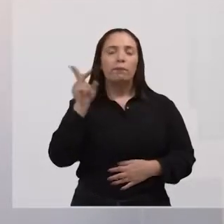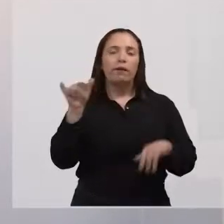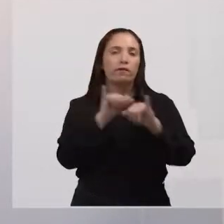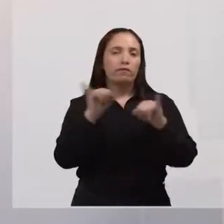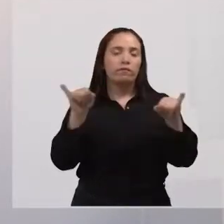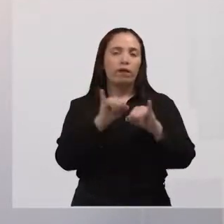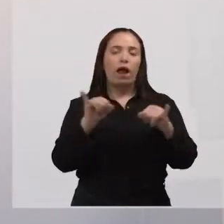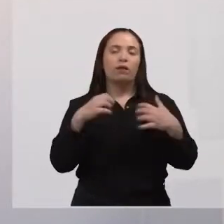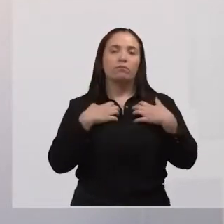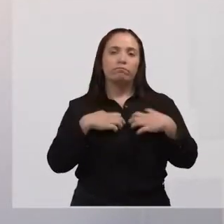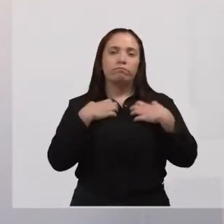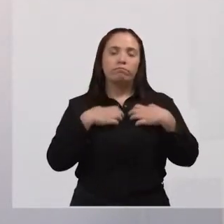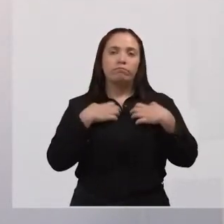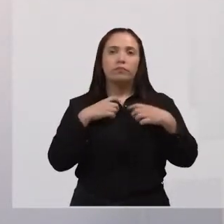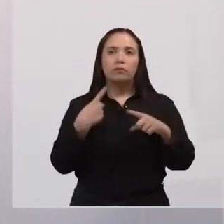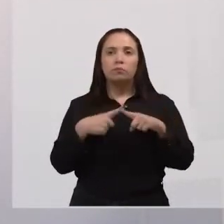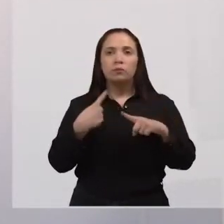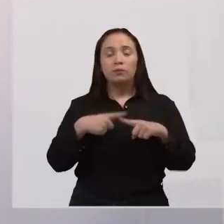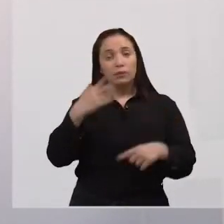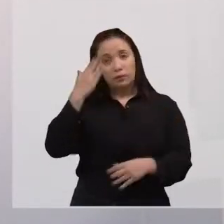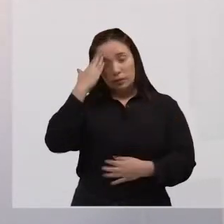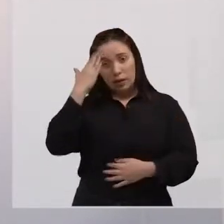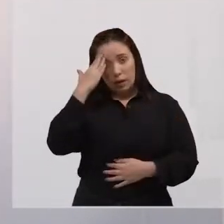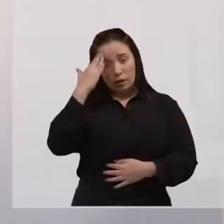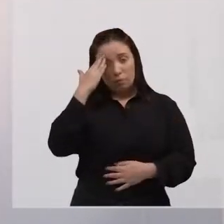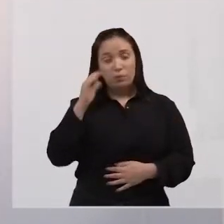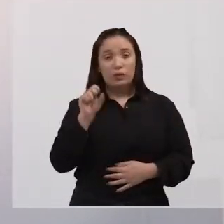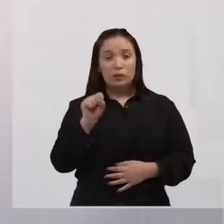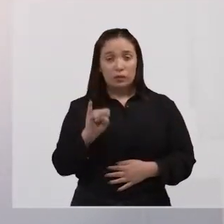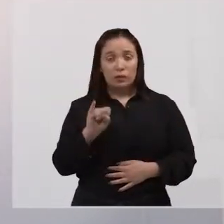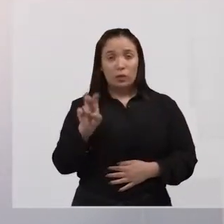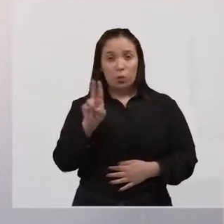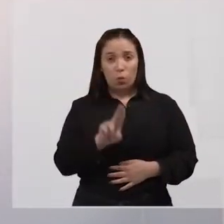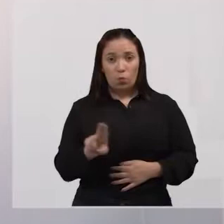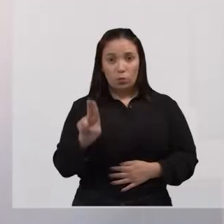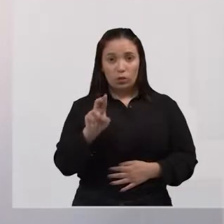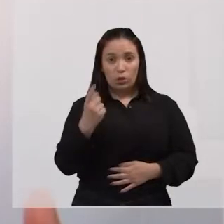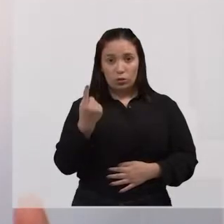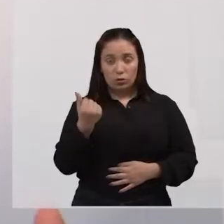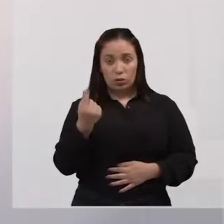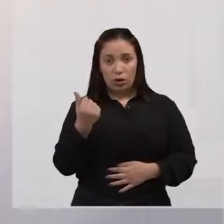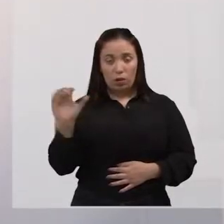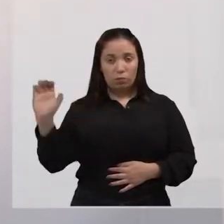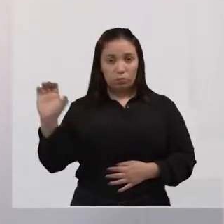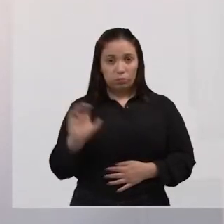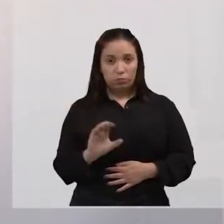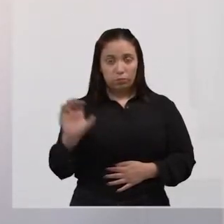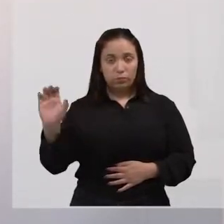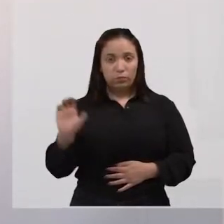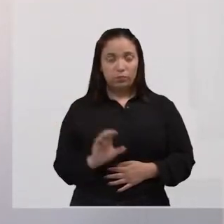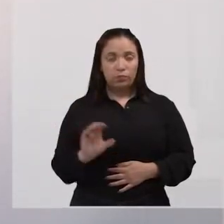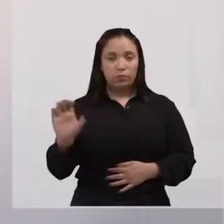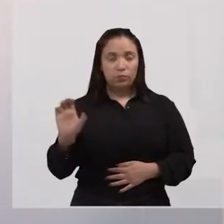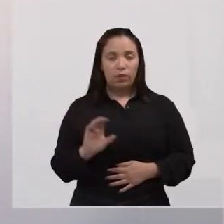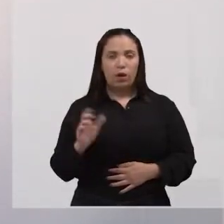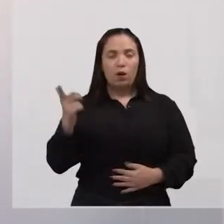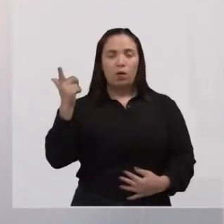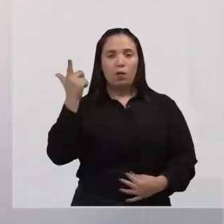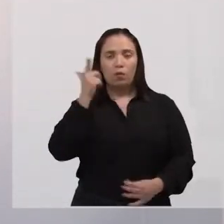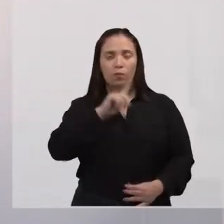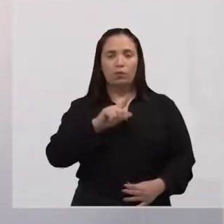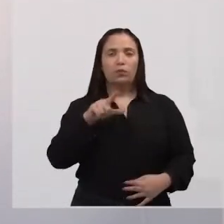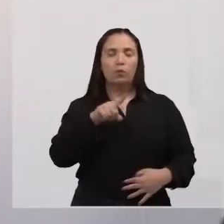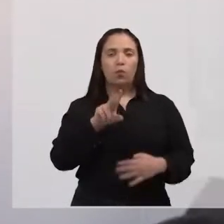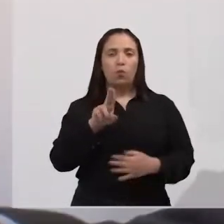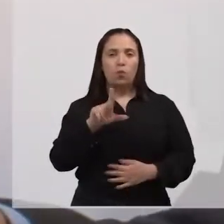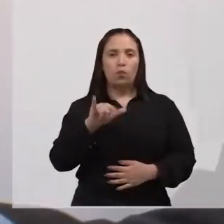porque ele sabia que se tivesse usado a máquina federal, ele tinha colocado o Ulisses Guimarães com certeza